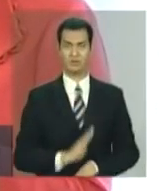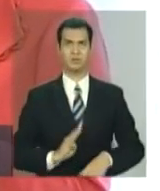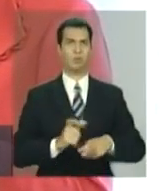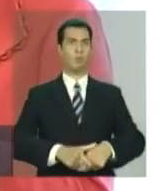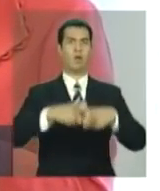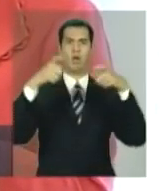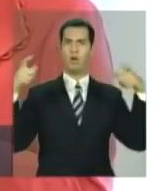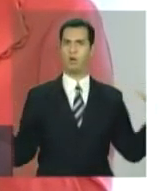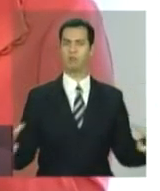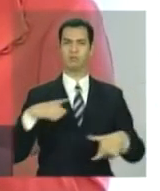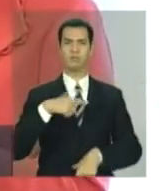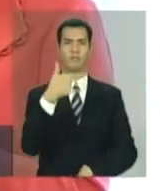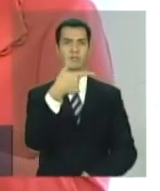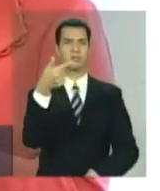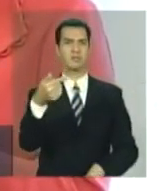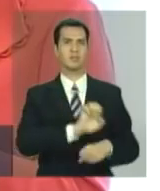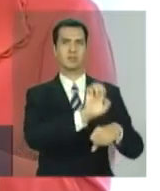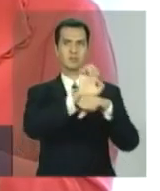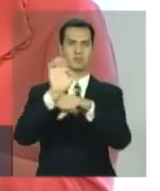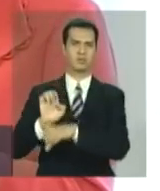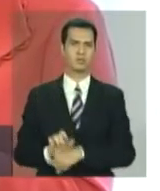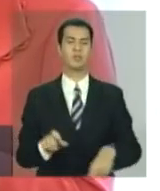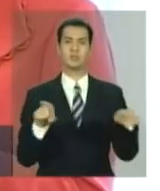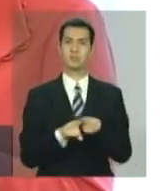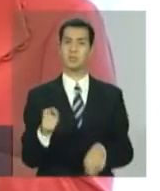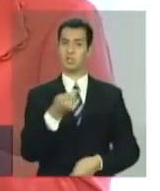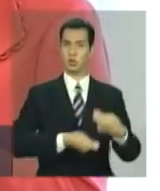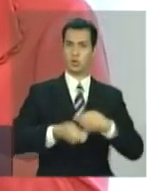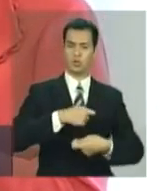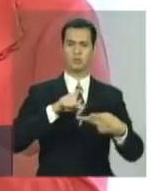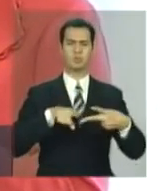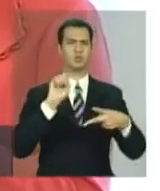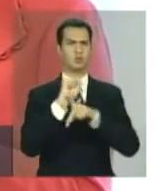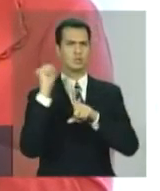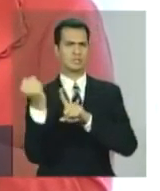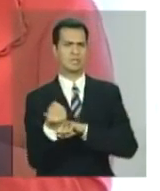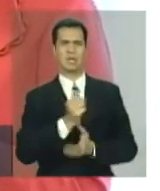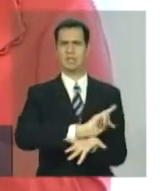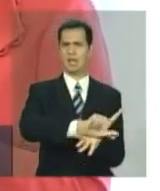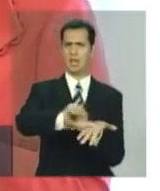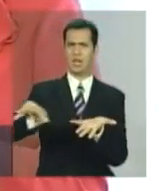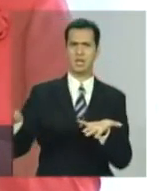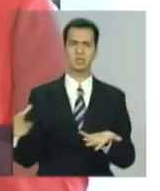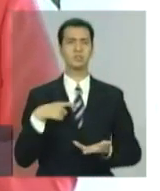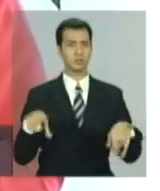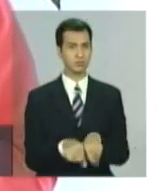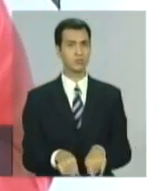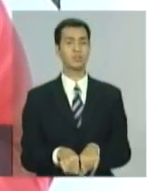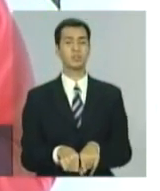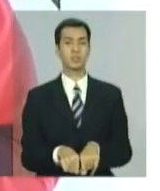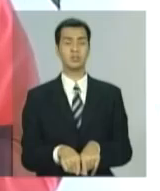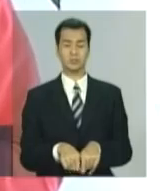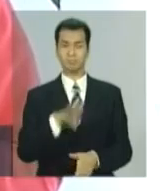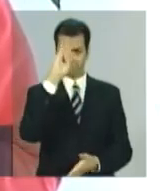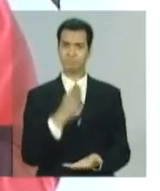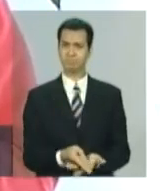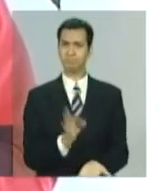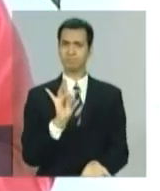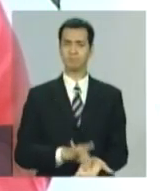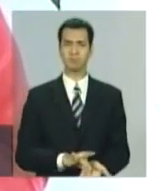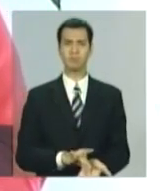com 27 estados, com situações econômicas, sociais diversas. E, sem sombra de